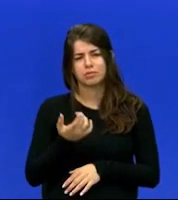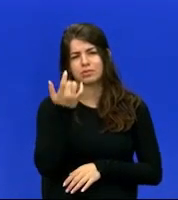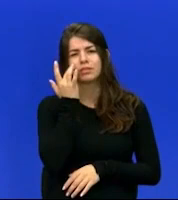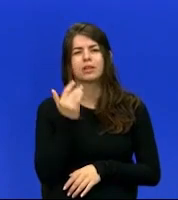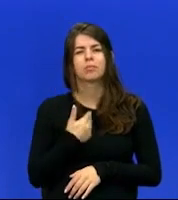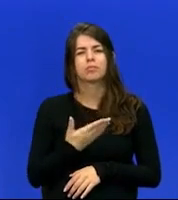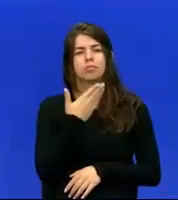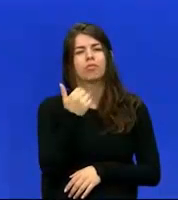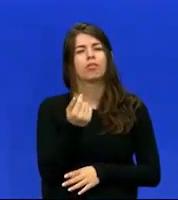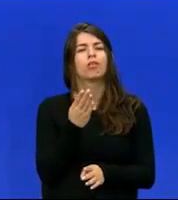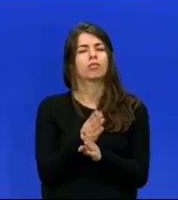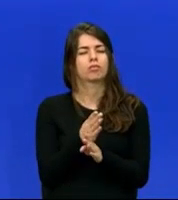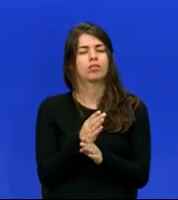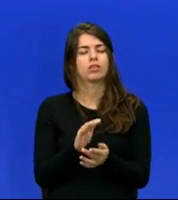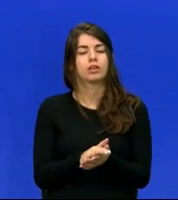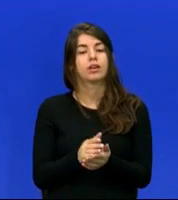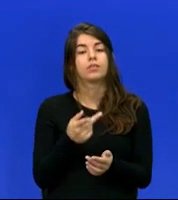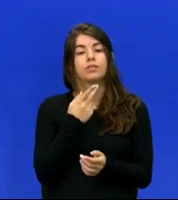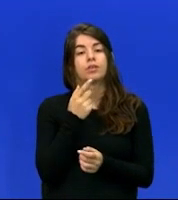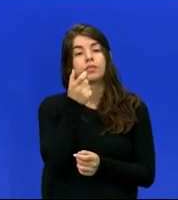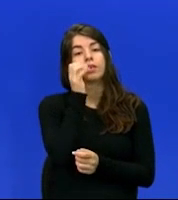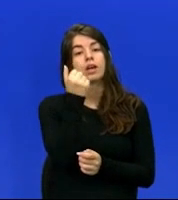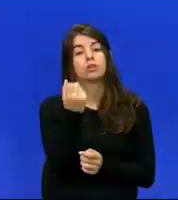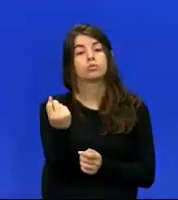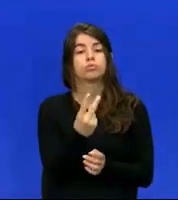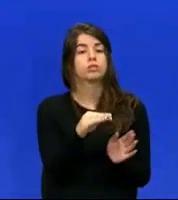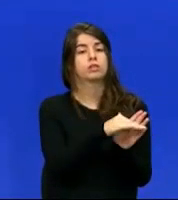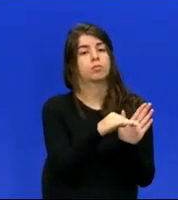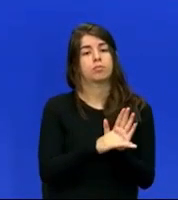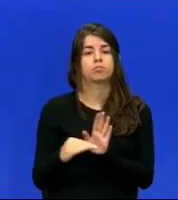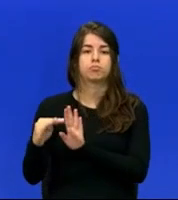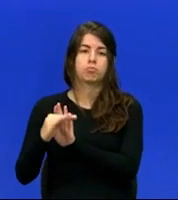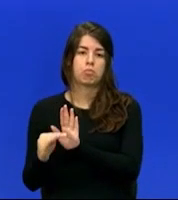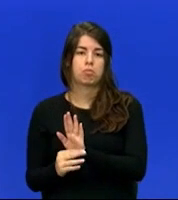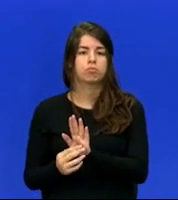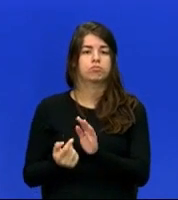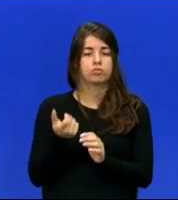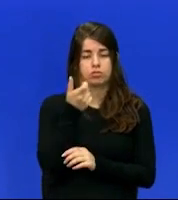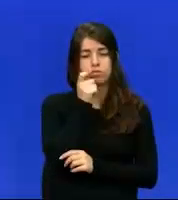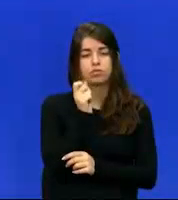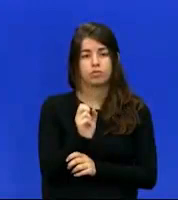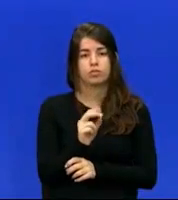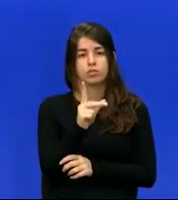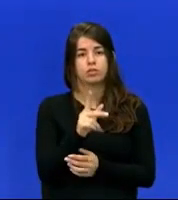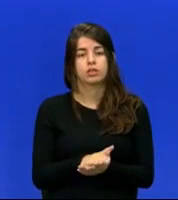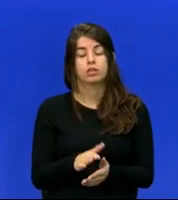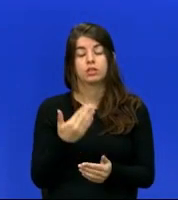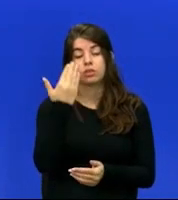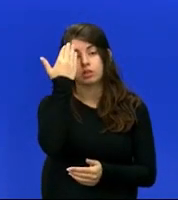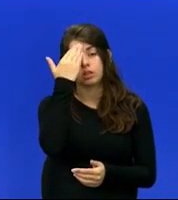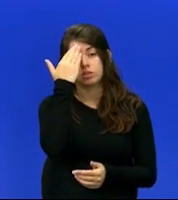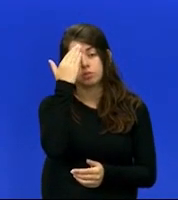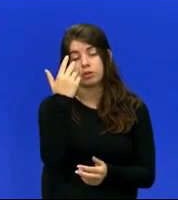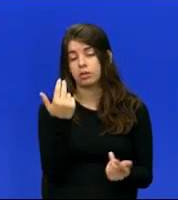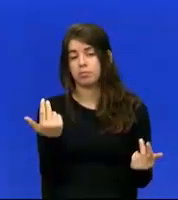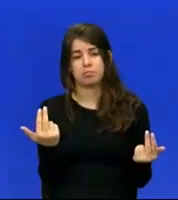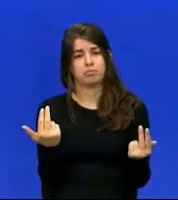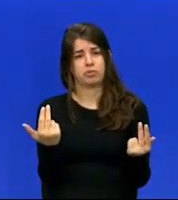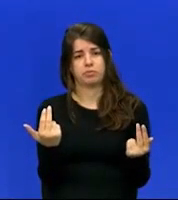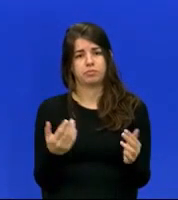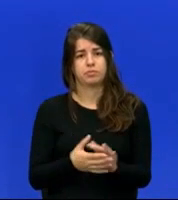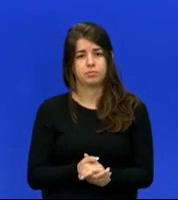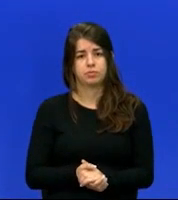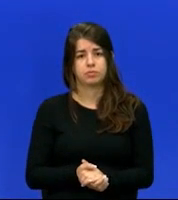facilitar, vamos trabalhar com essas duas tabelas, ok? Então, o entendimento é idêntico, não